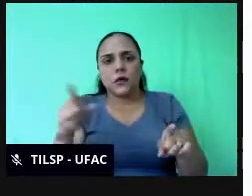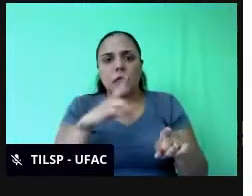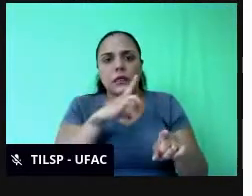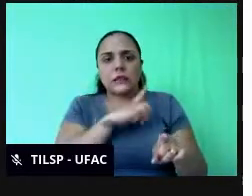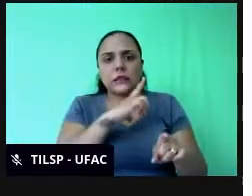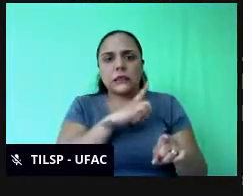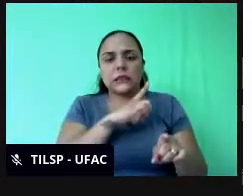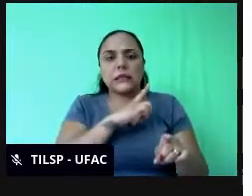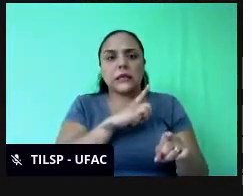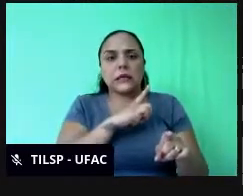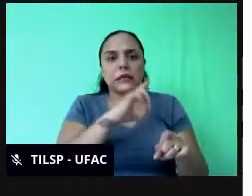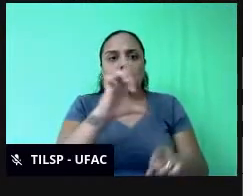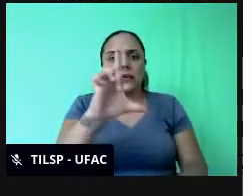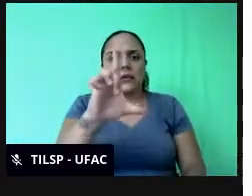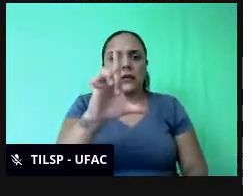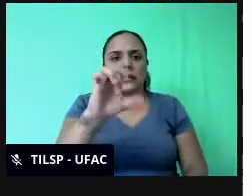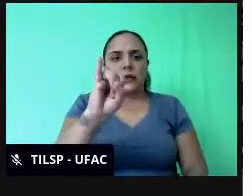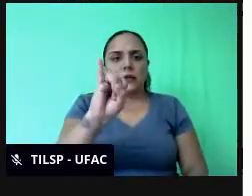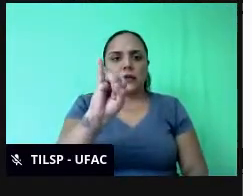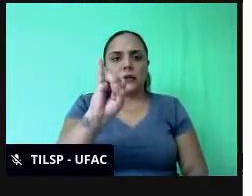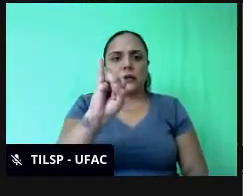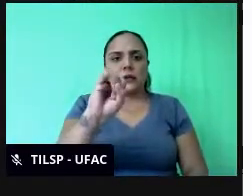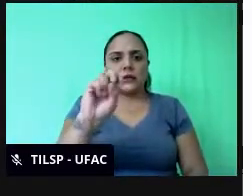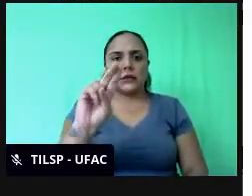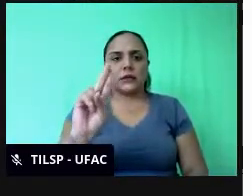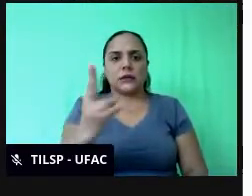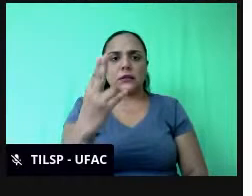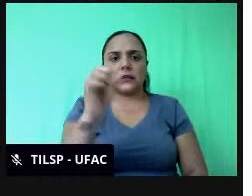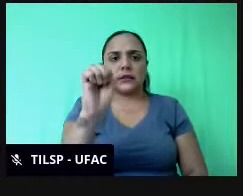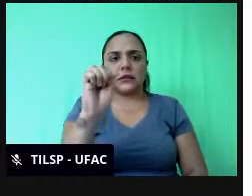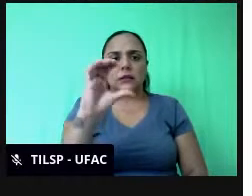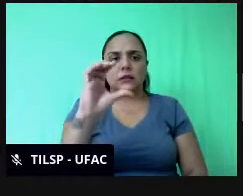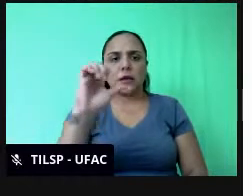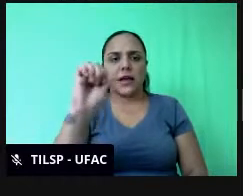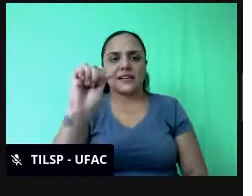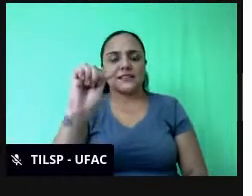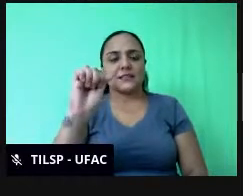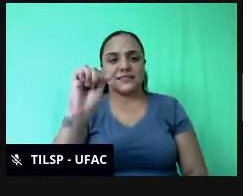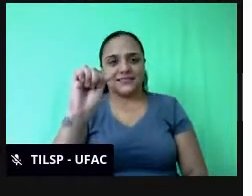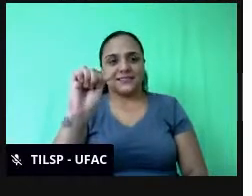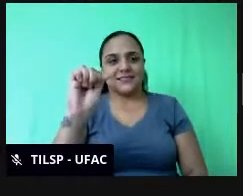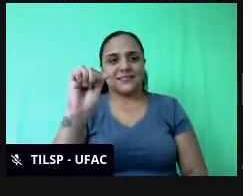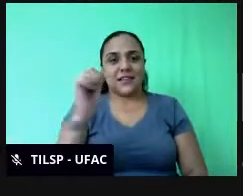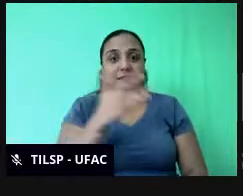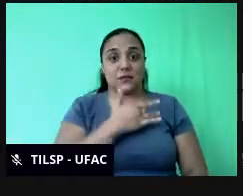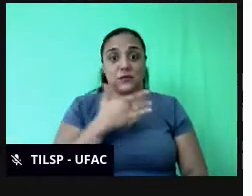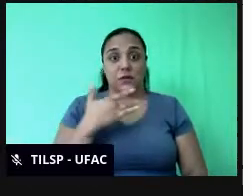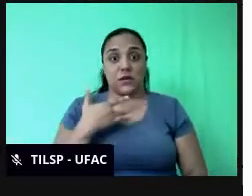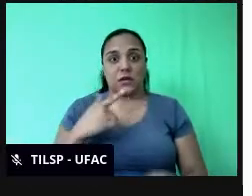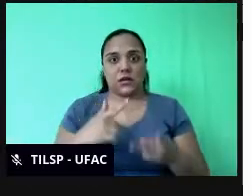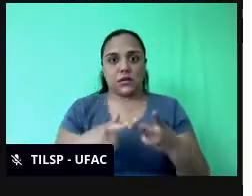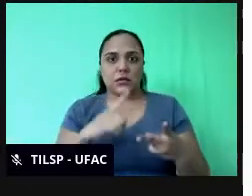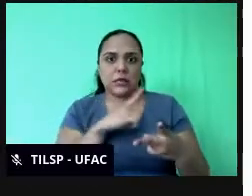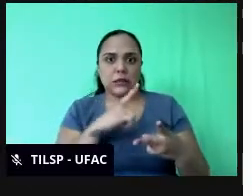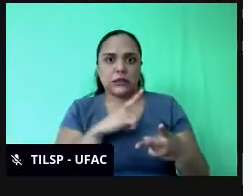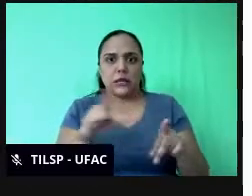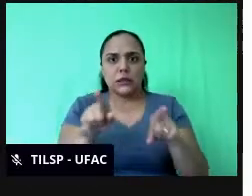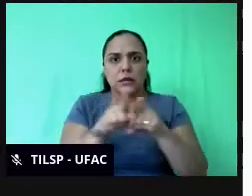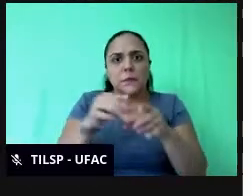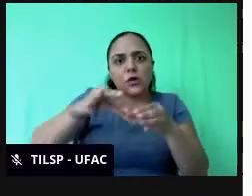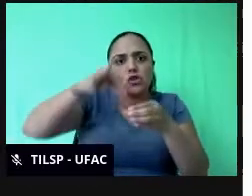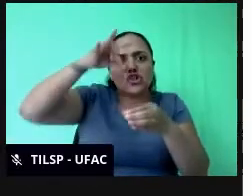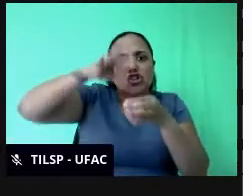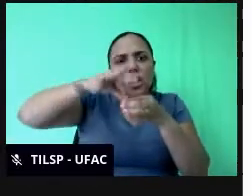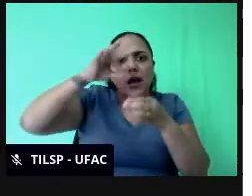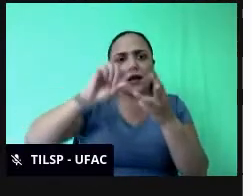o ácido alfa-linolênico, que está presente na linhaça, no óleo de cânhamo, na canola, na chia e